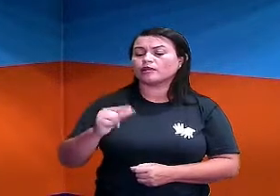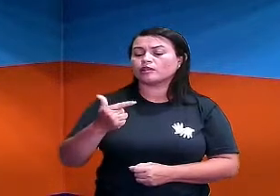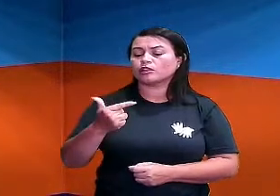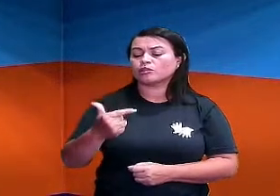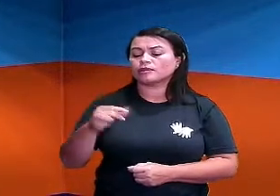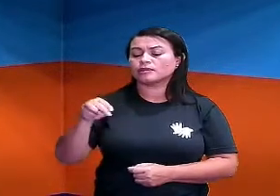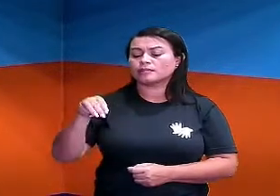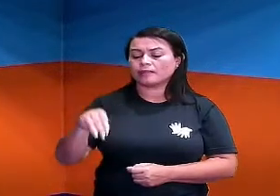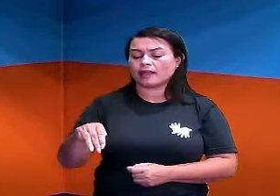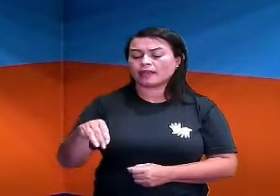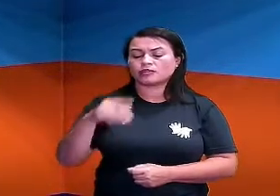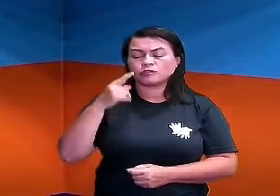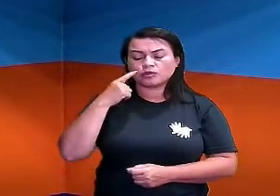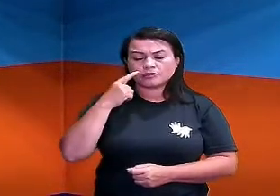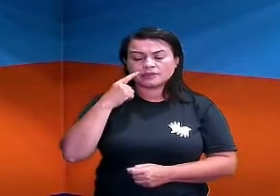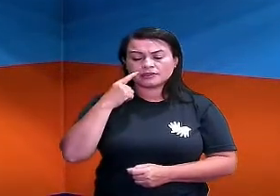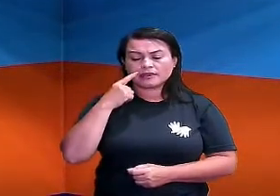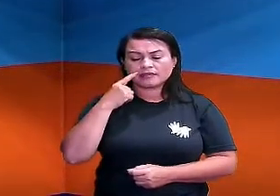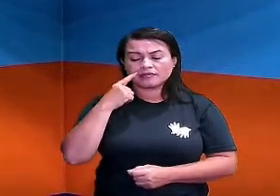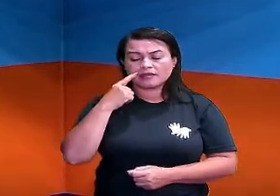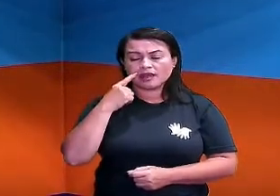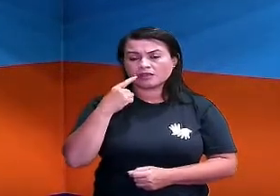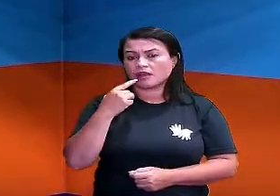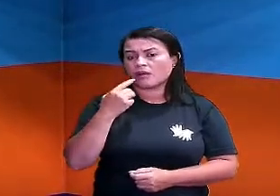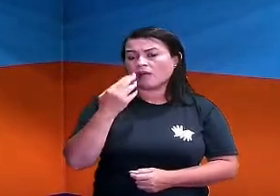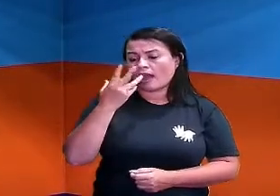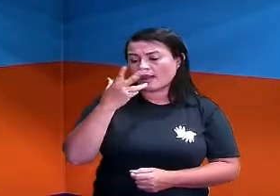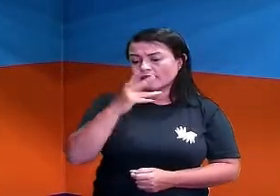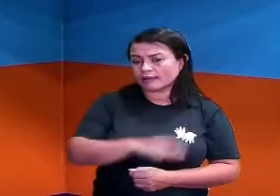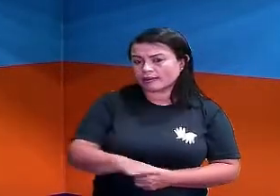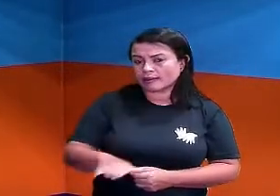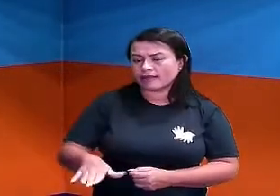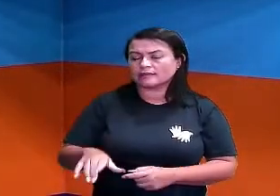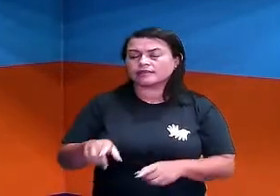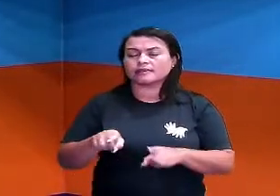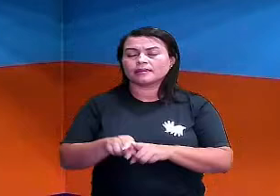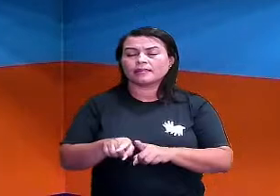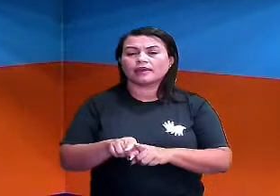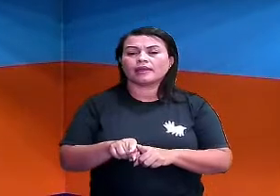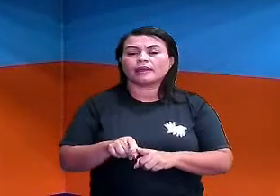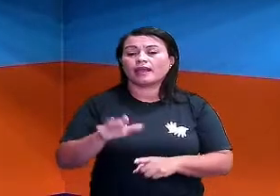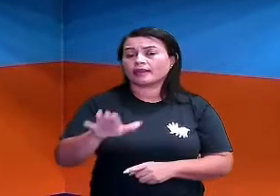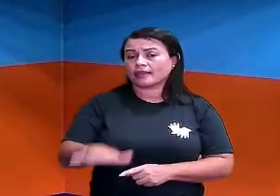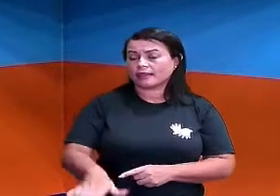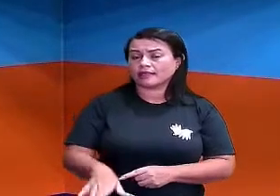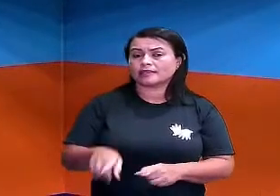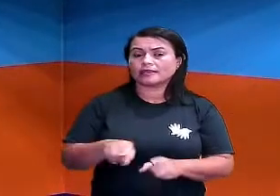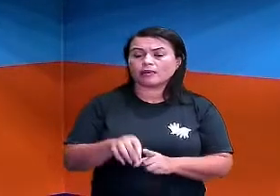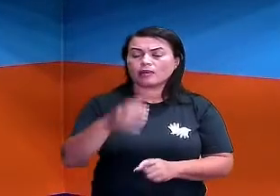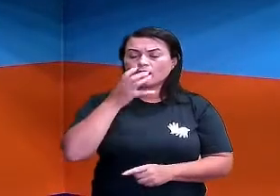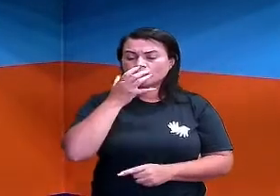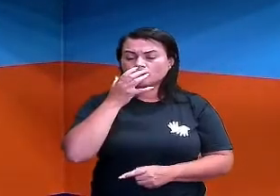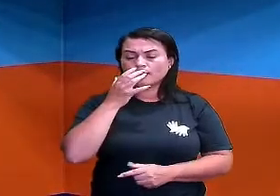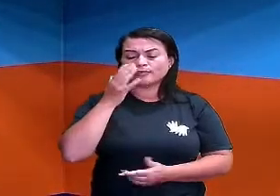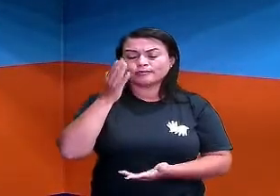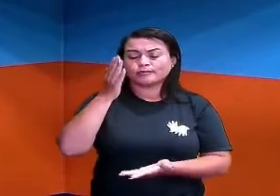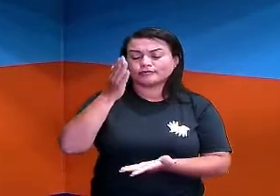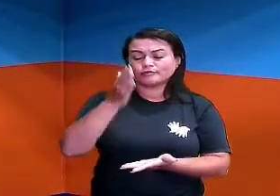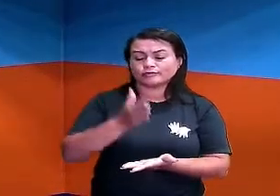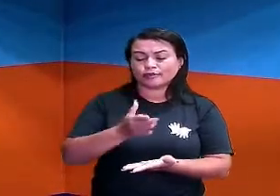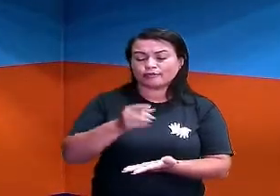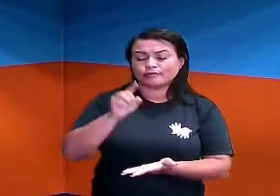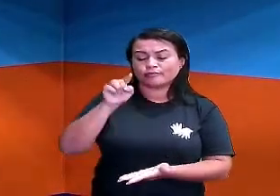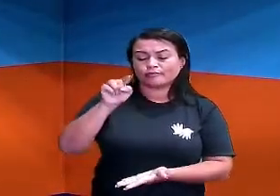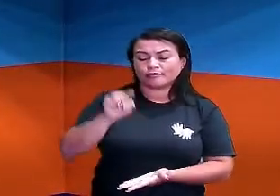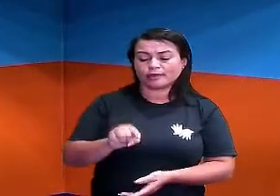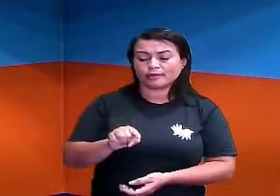E aí, eu não vou ter a criança e o cachorro, porque elas têm menos de 1 metro. Então, só me sobrou aqui,